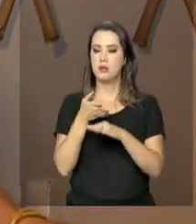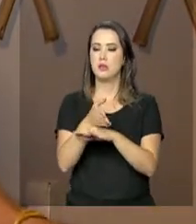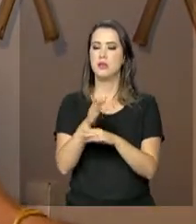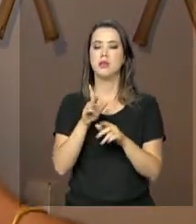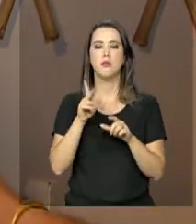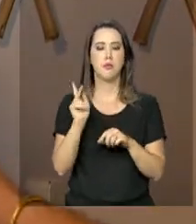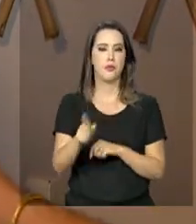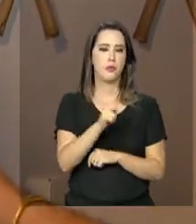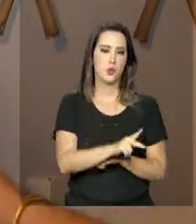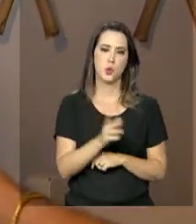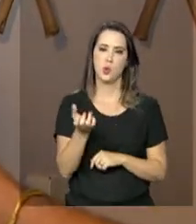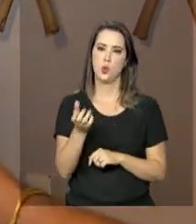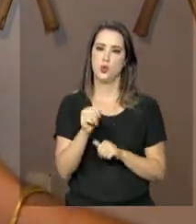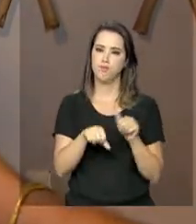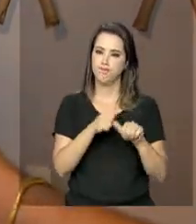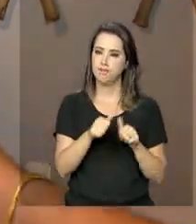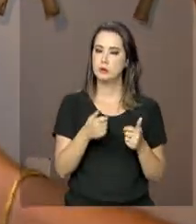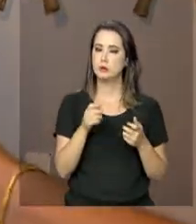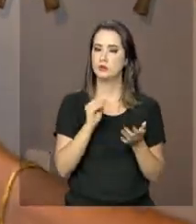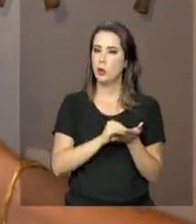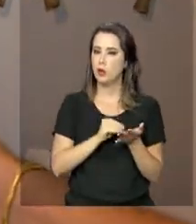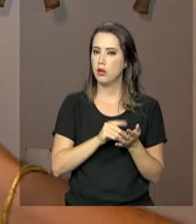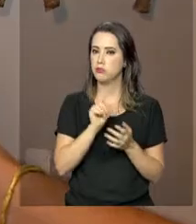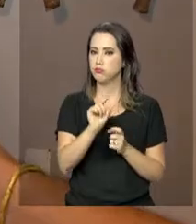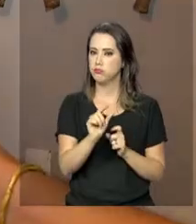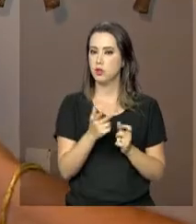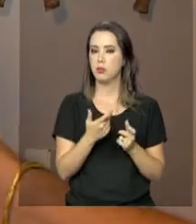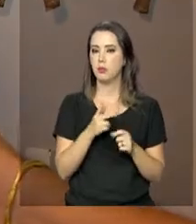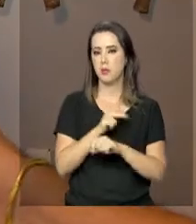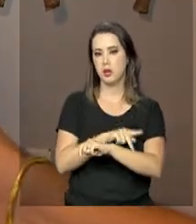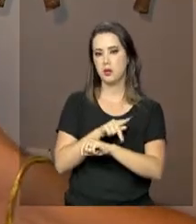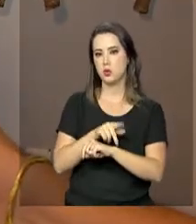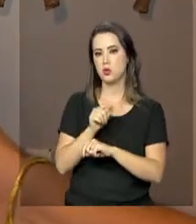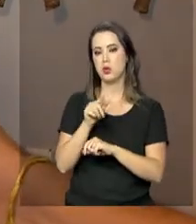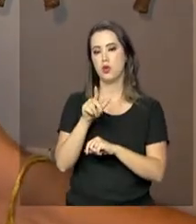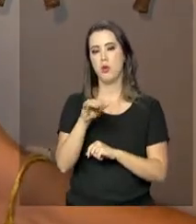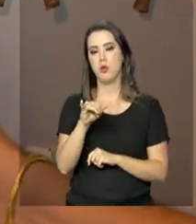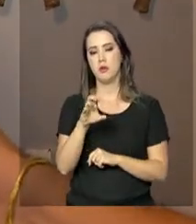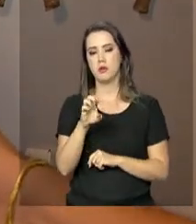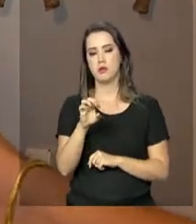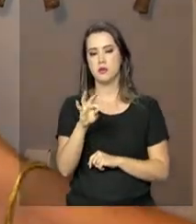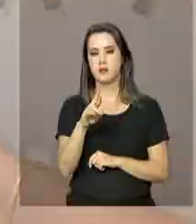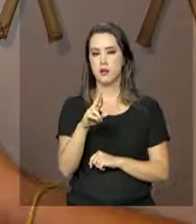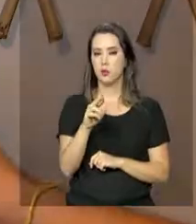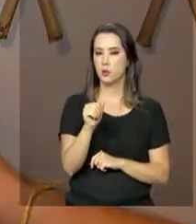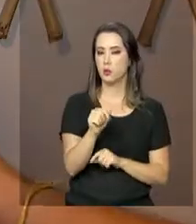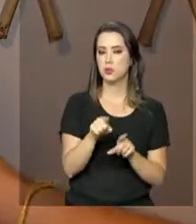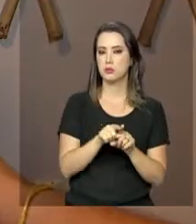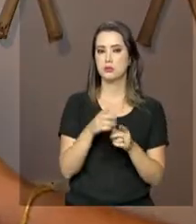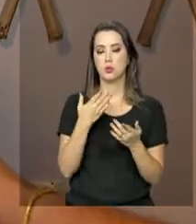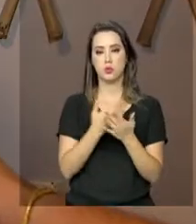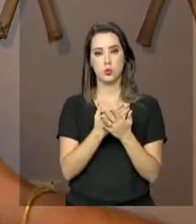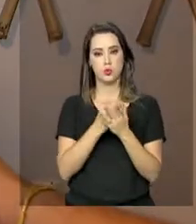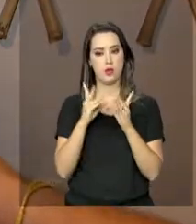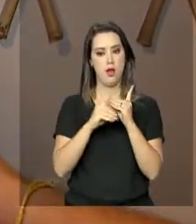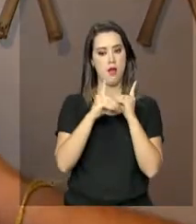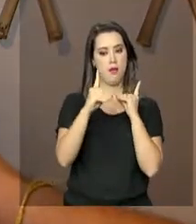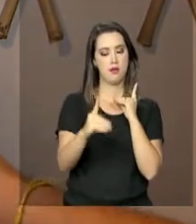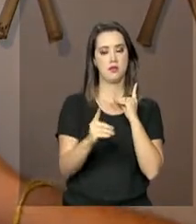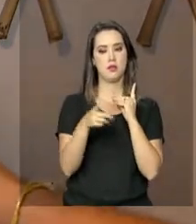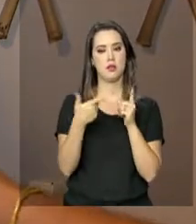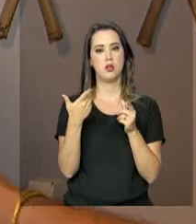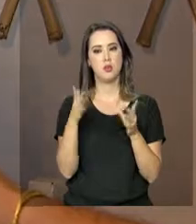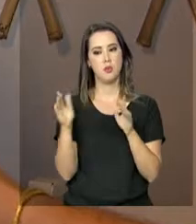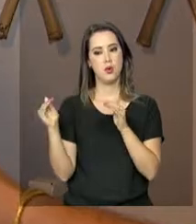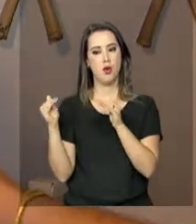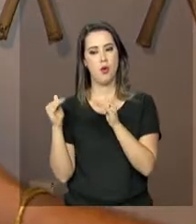aulas mais e faltava licenciatura ou pedagogia então resolvi estudar pedagogia à distância para poder conseguir conciliar minha